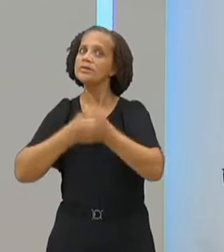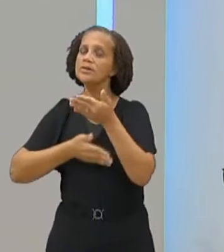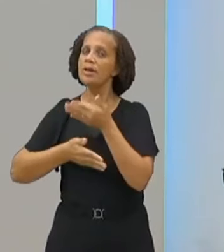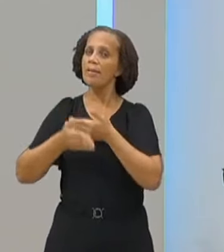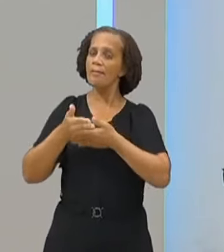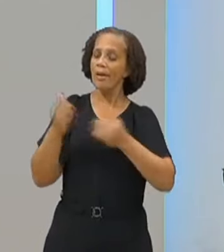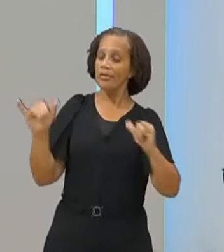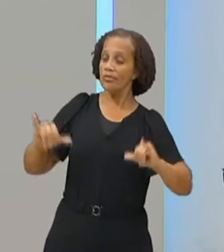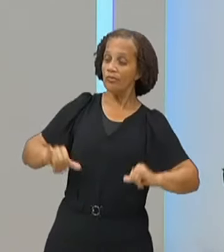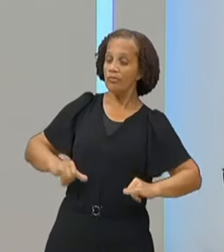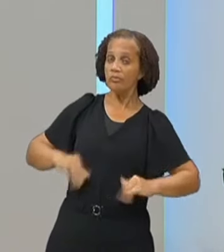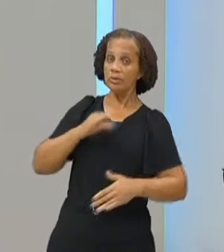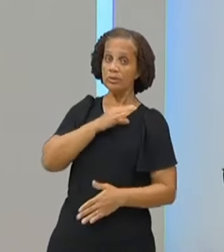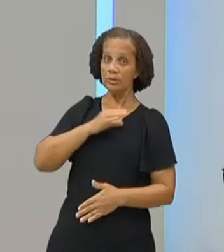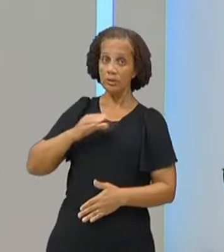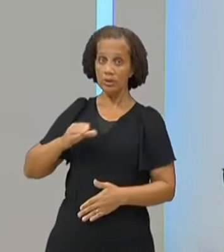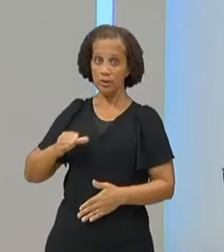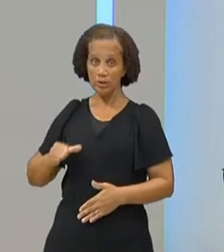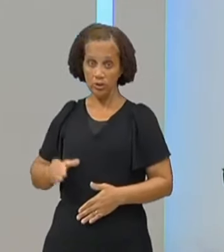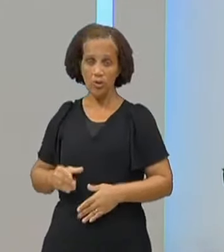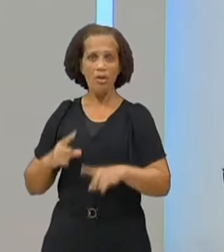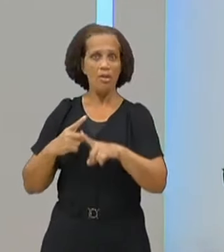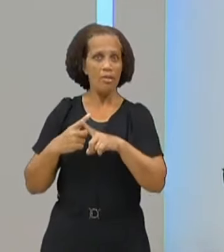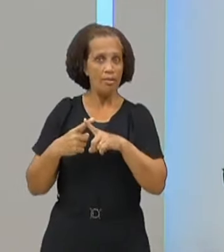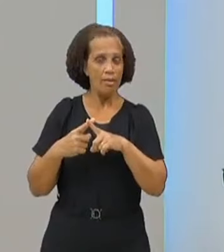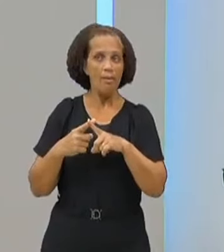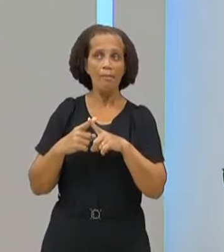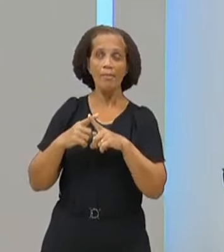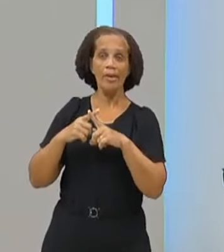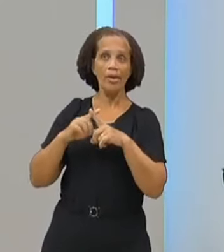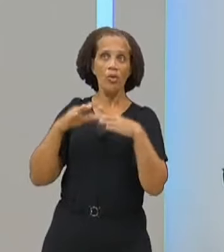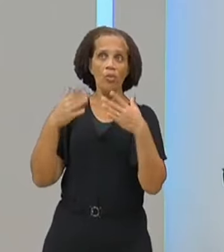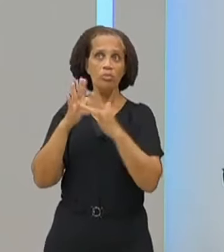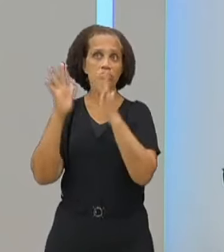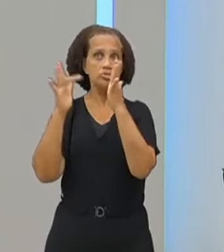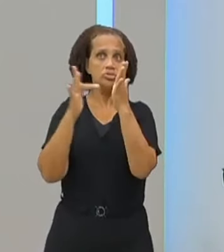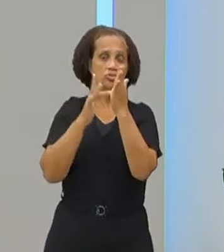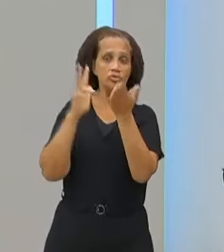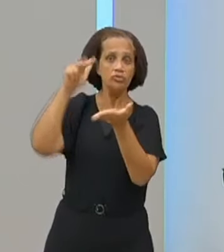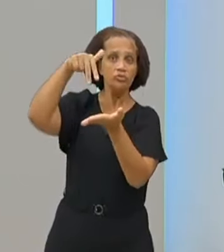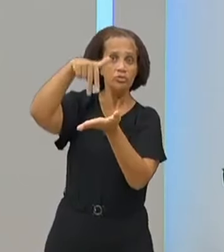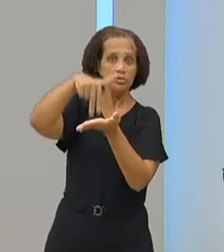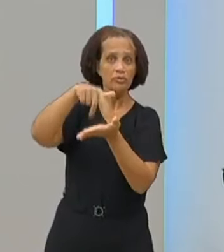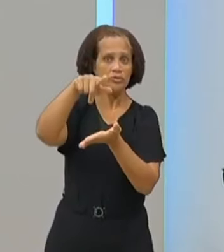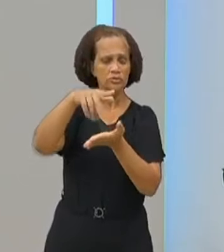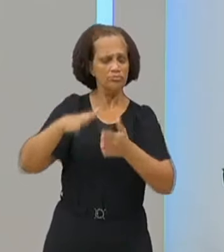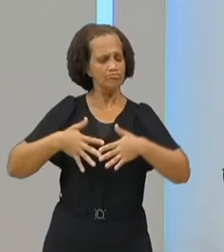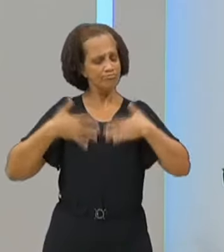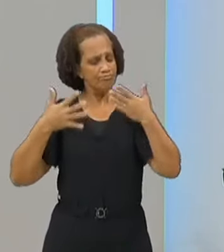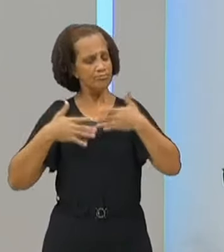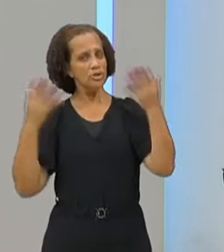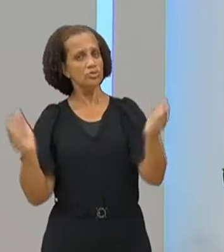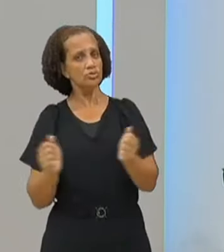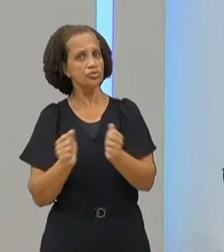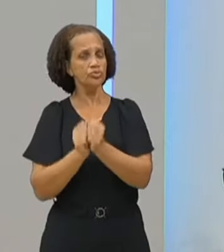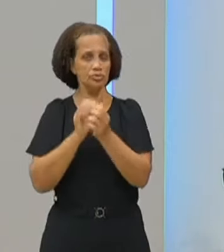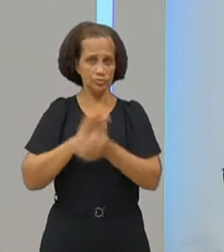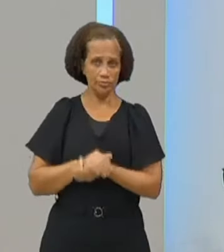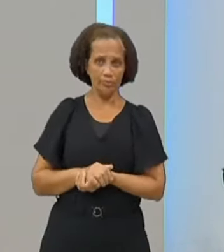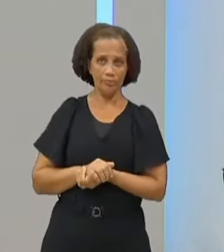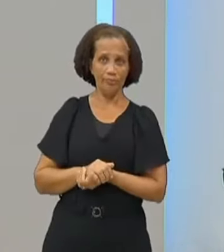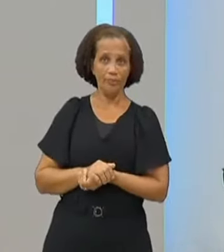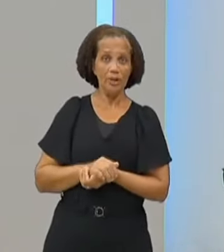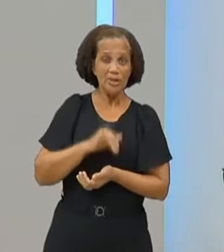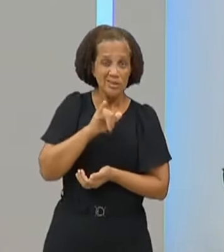Cristo, para que também na revelação da sua glória vos regozijeis e alegreis. Se pelo nome